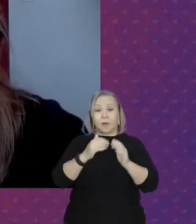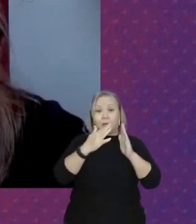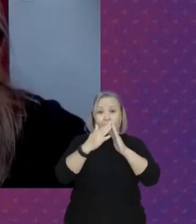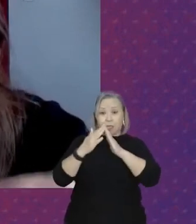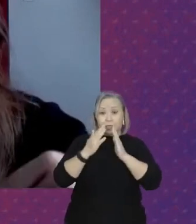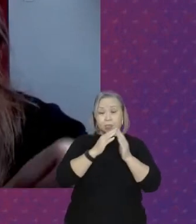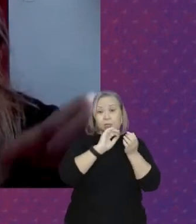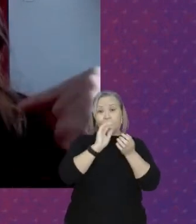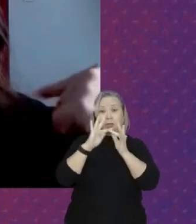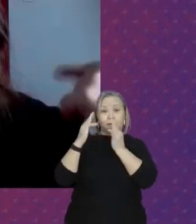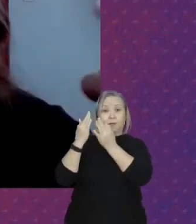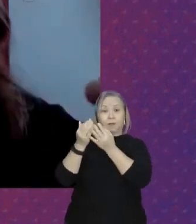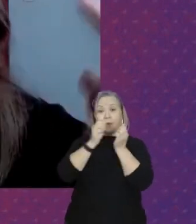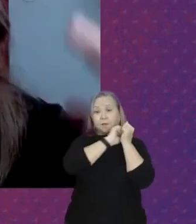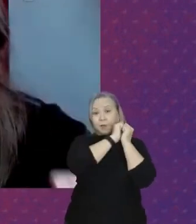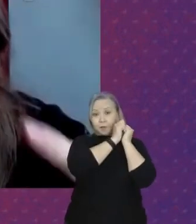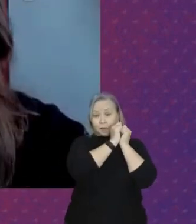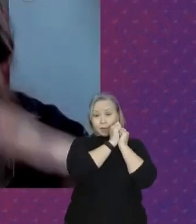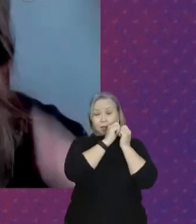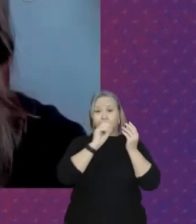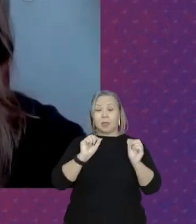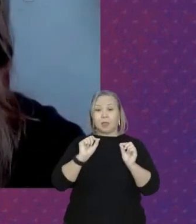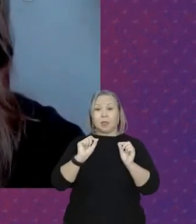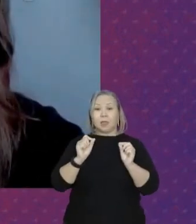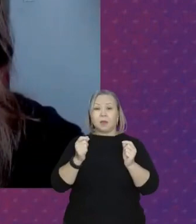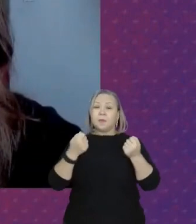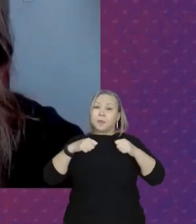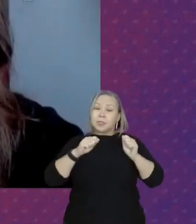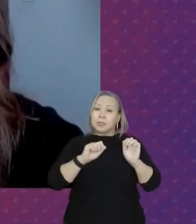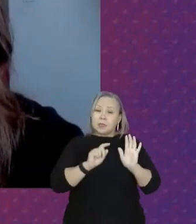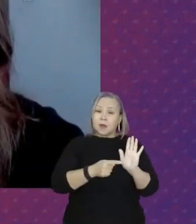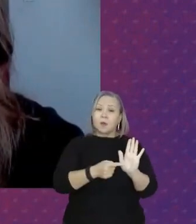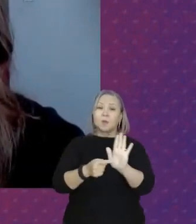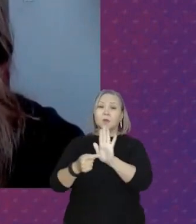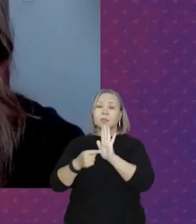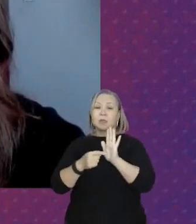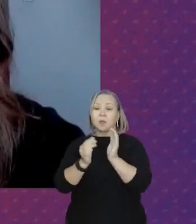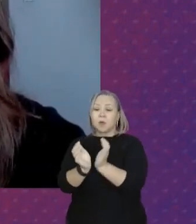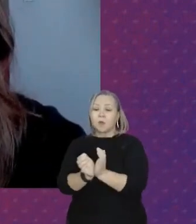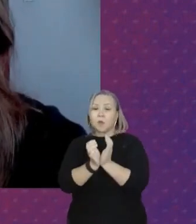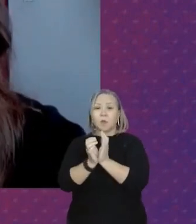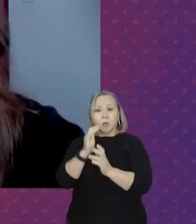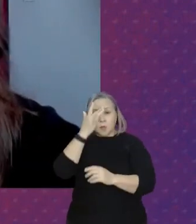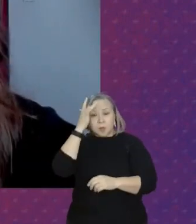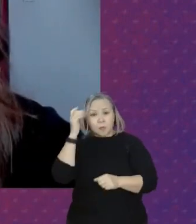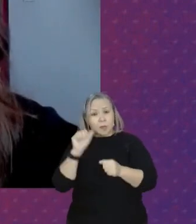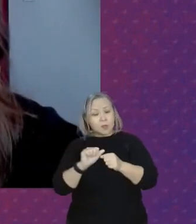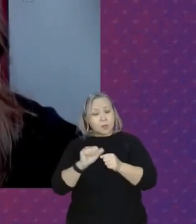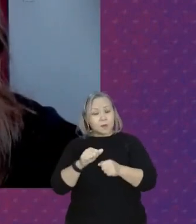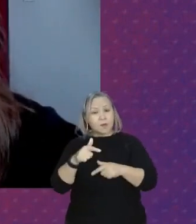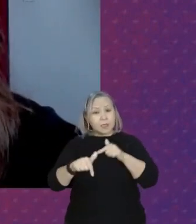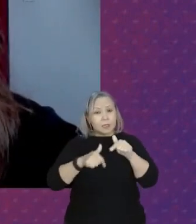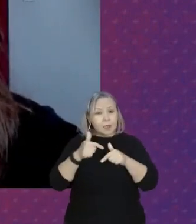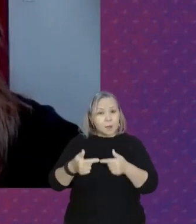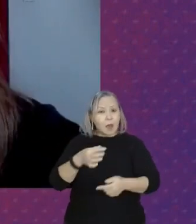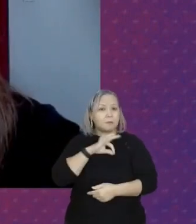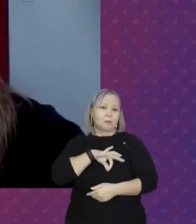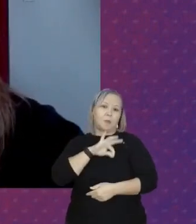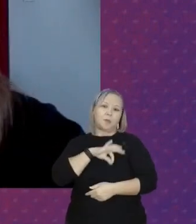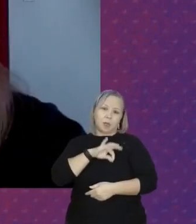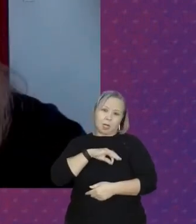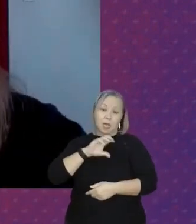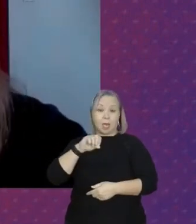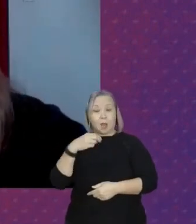casas, mas também para a gente visibilizar o conjunto de pessoas que realizam esse trabalho, de forma remunerada ou não,